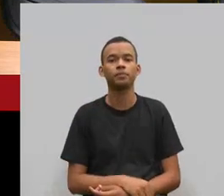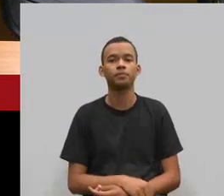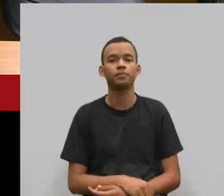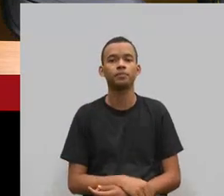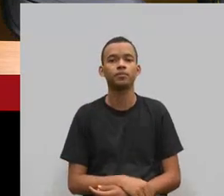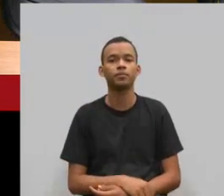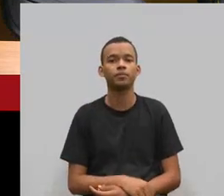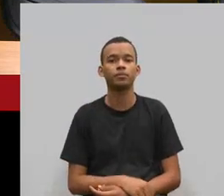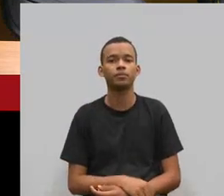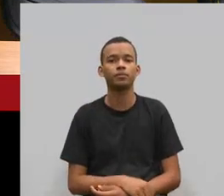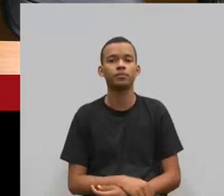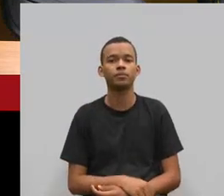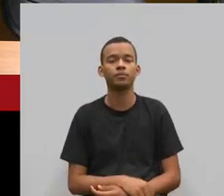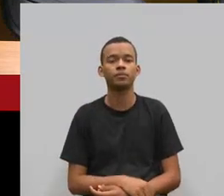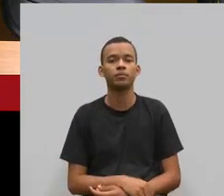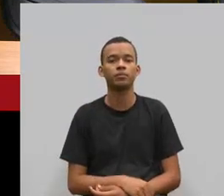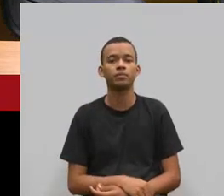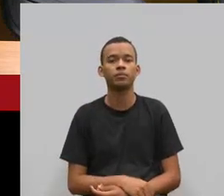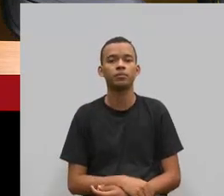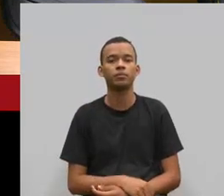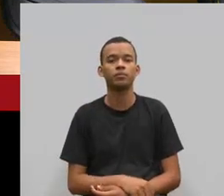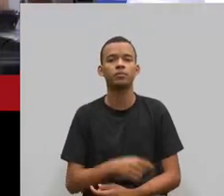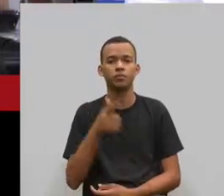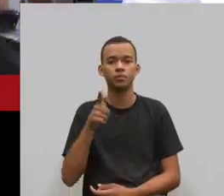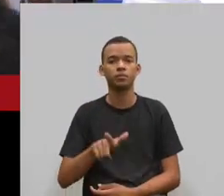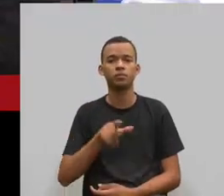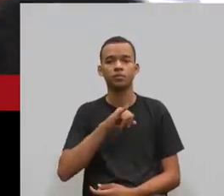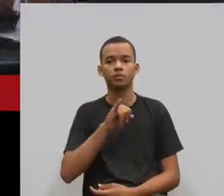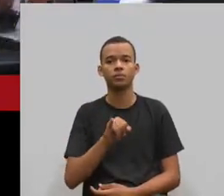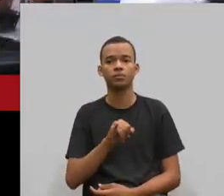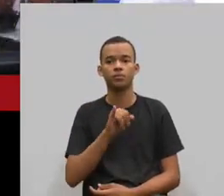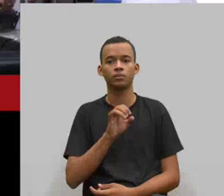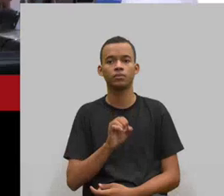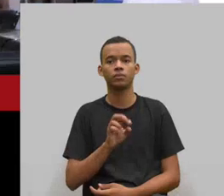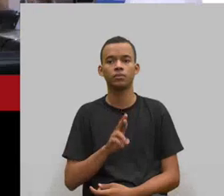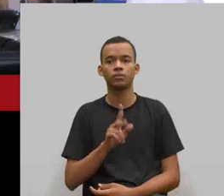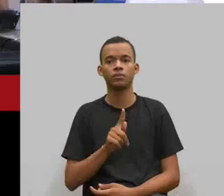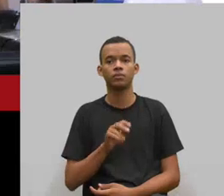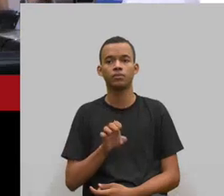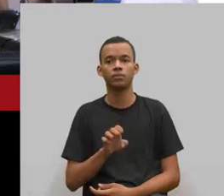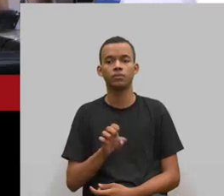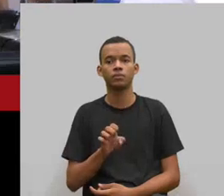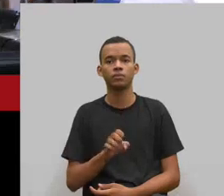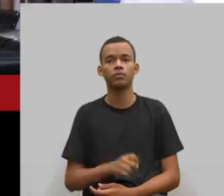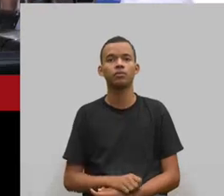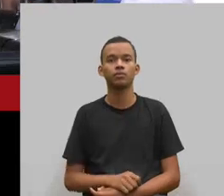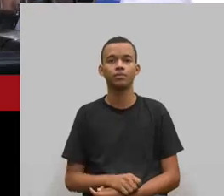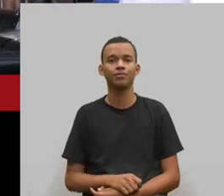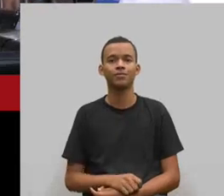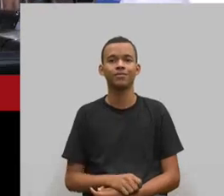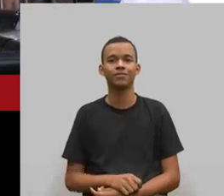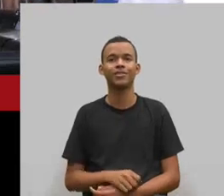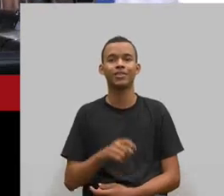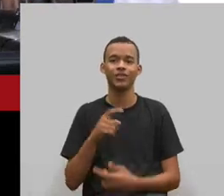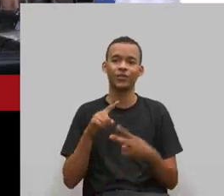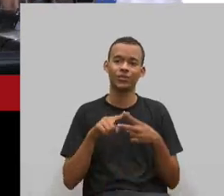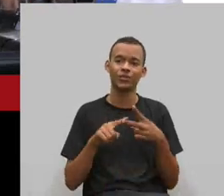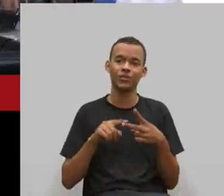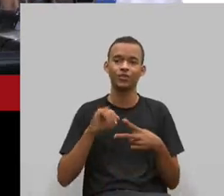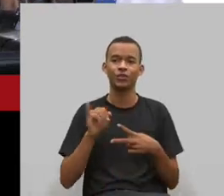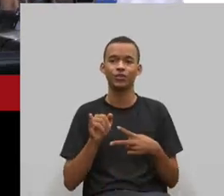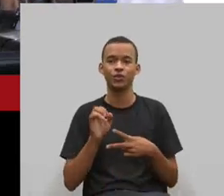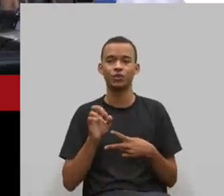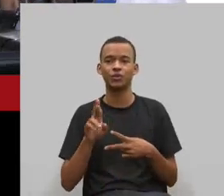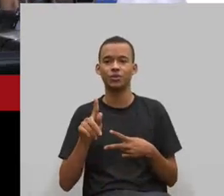Jorge e o Jorge Silva que eu falei aqui nós conhecemos por Jorge Cesário Então tem que falar Jorge Cesário que todo mundo sabe